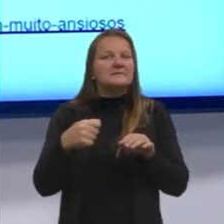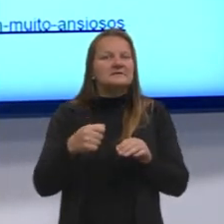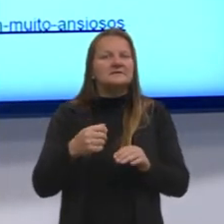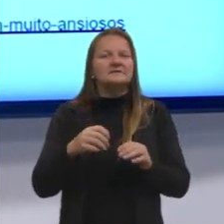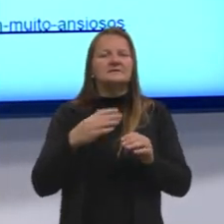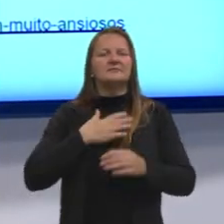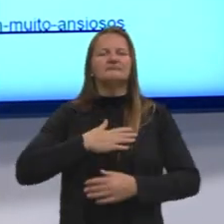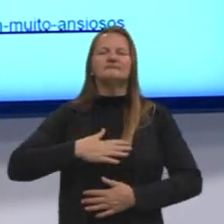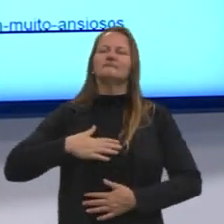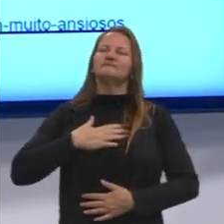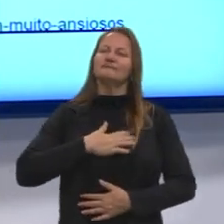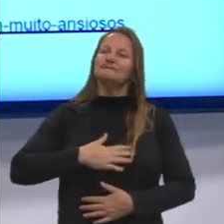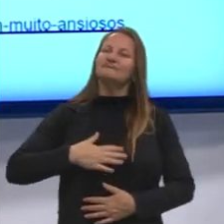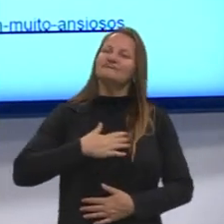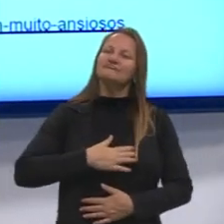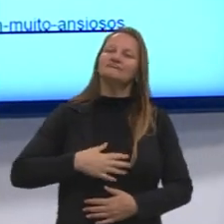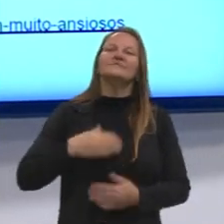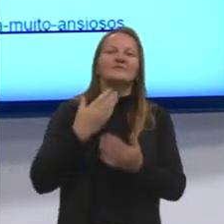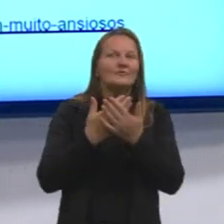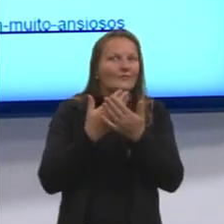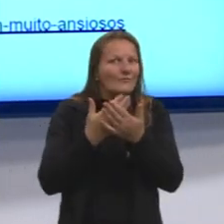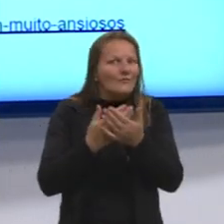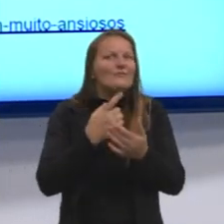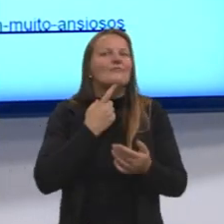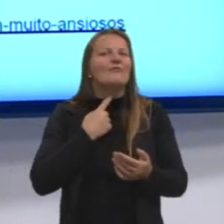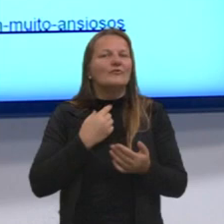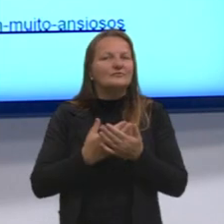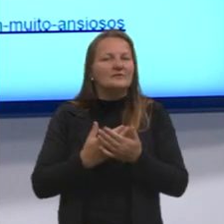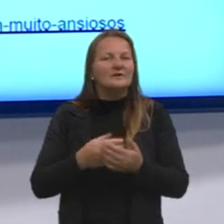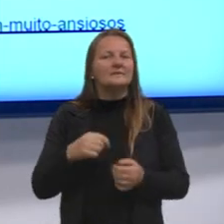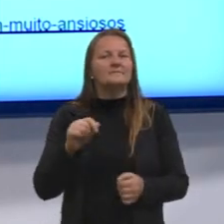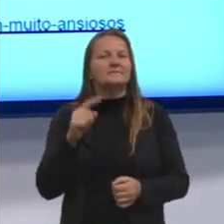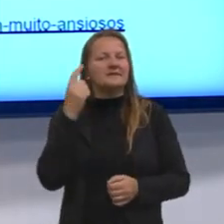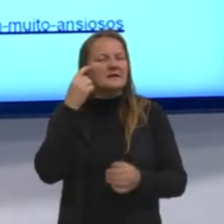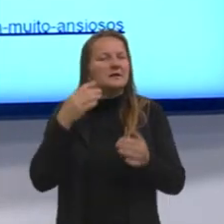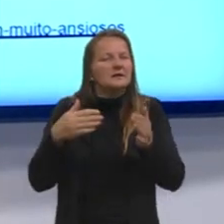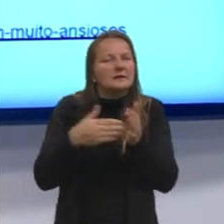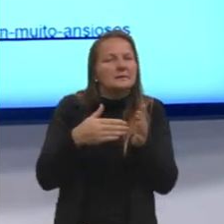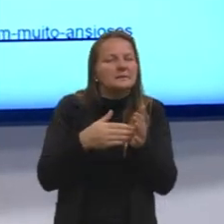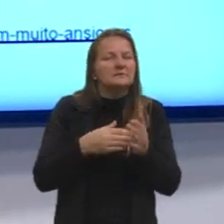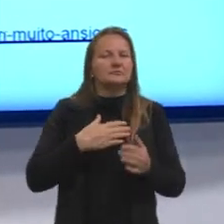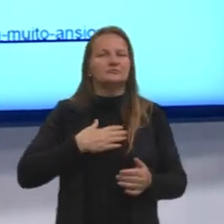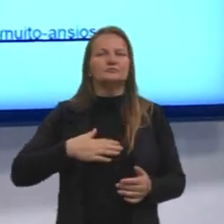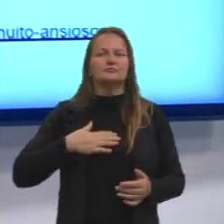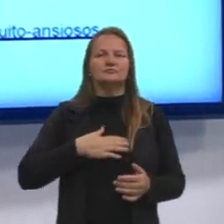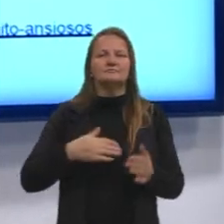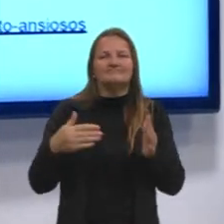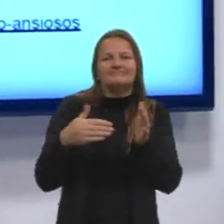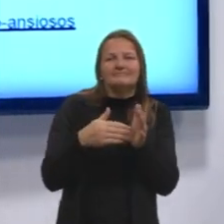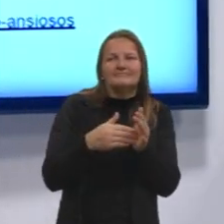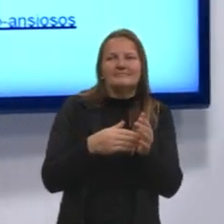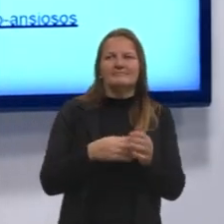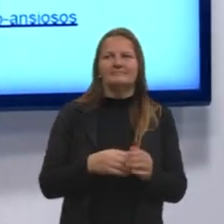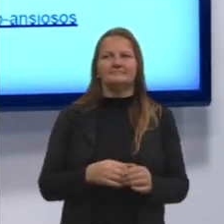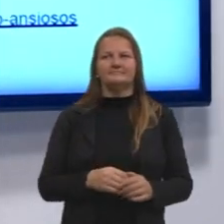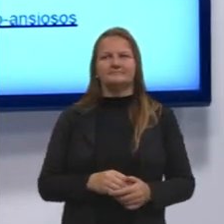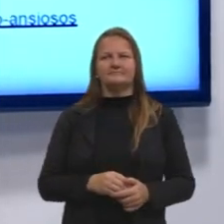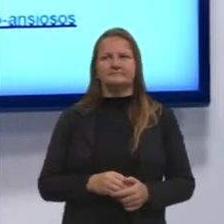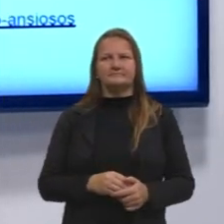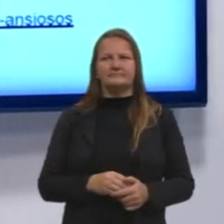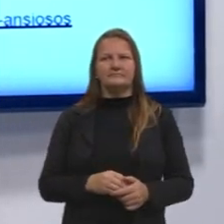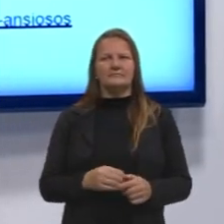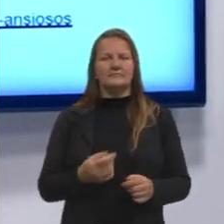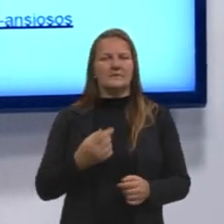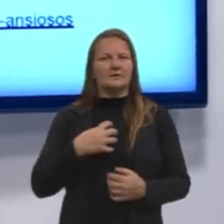prazeroso né Eu gosto muito de estudar mas eu sei o limite que estudar para mim já tá sendo assim algo que me